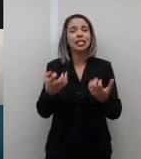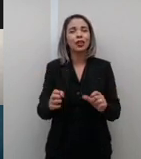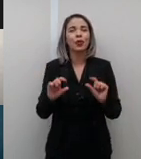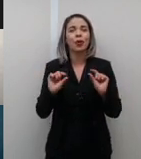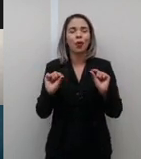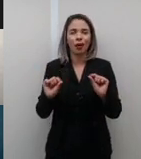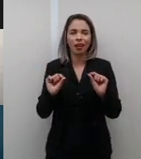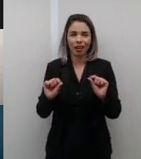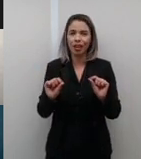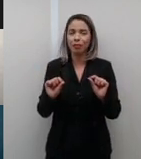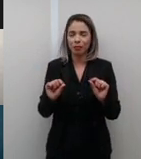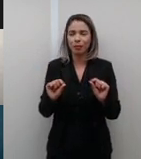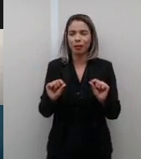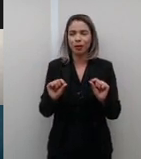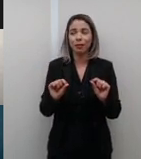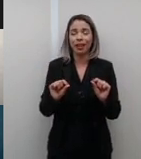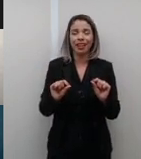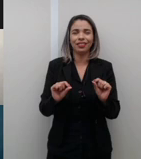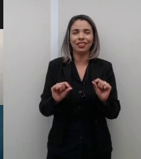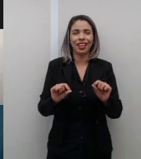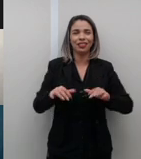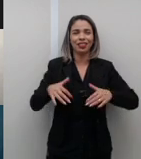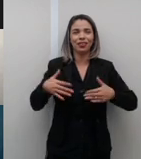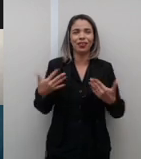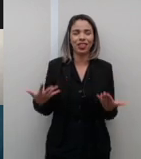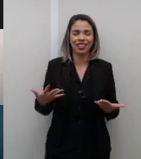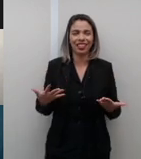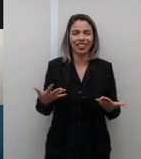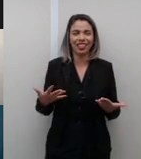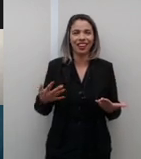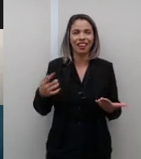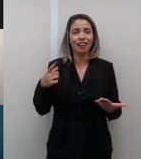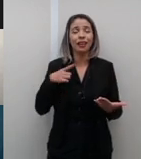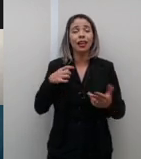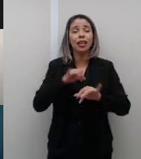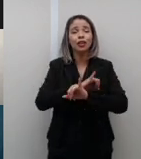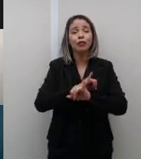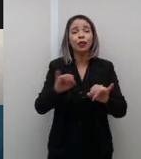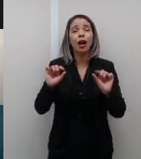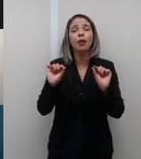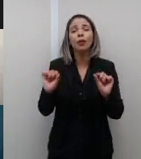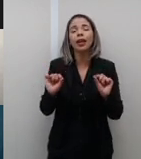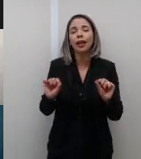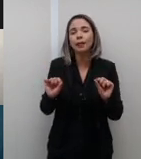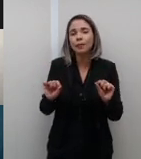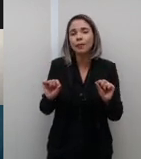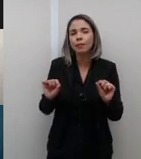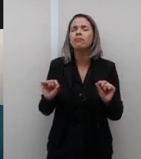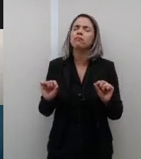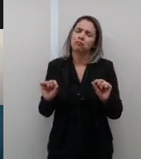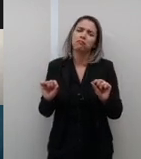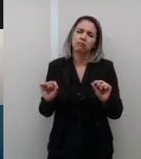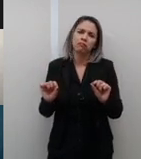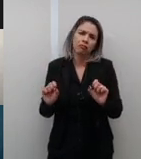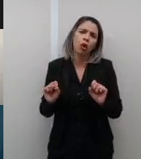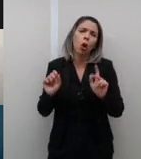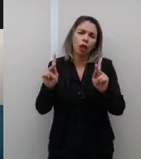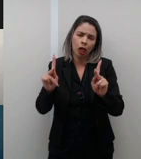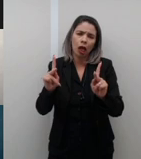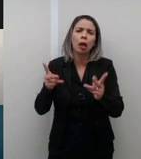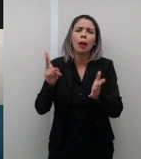infringentes, outorgou efeitos infringentes aos aclaratórios para dizer que sim, haveria de prevalecer o